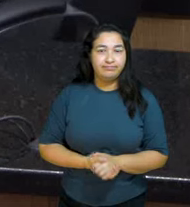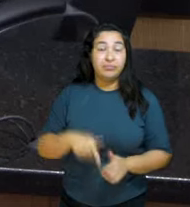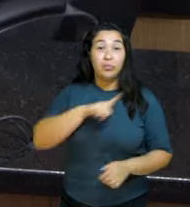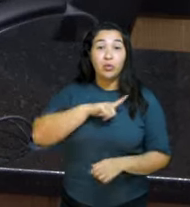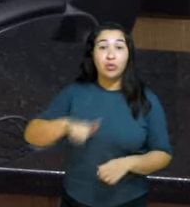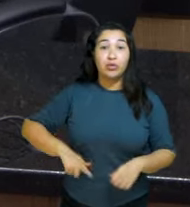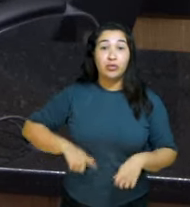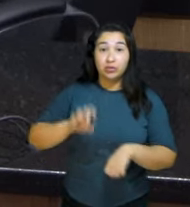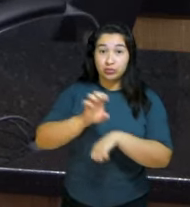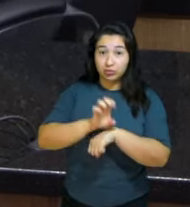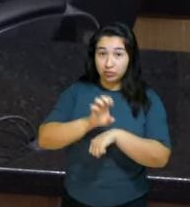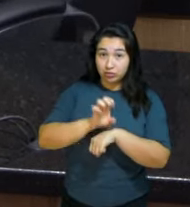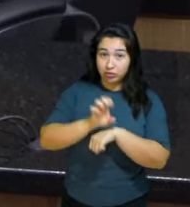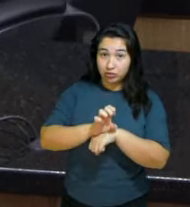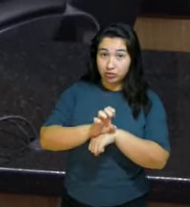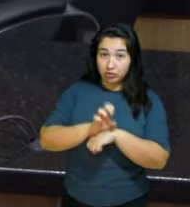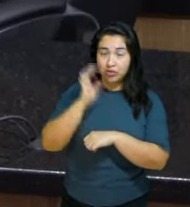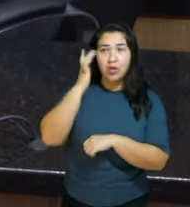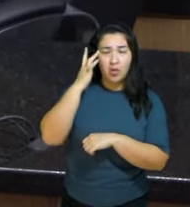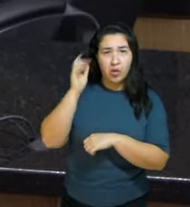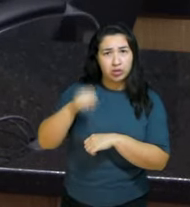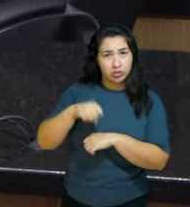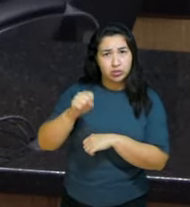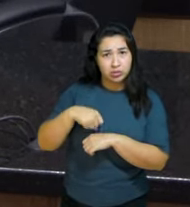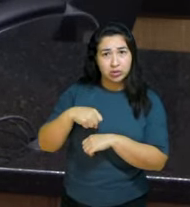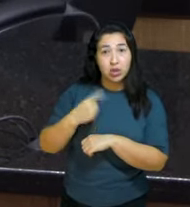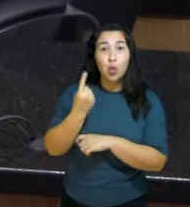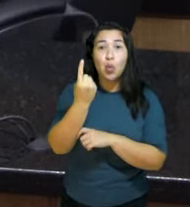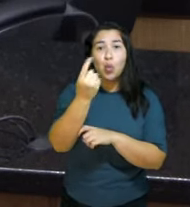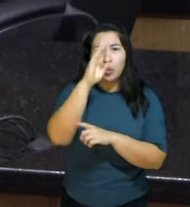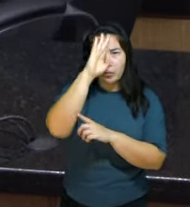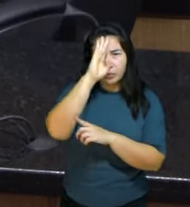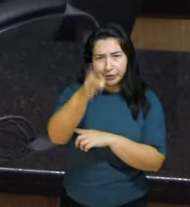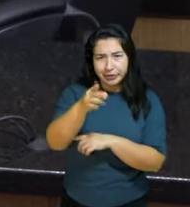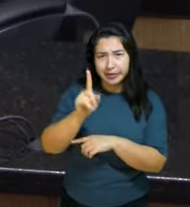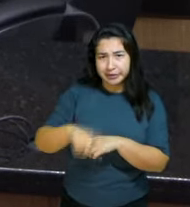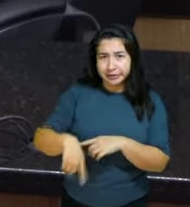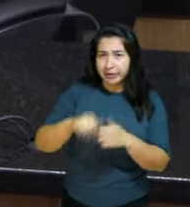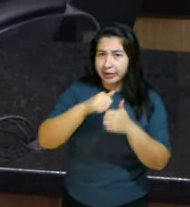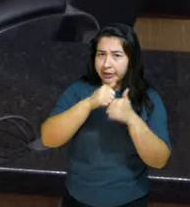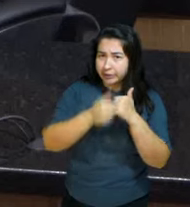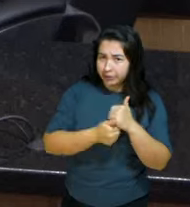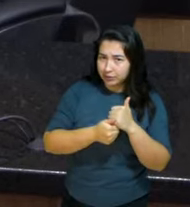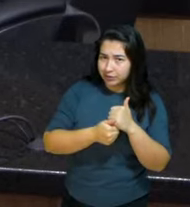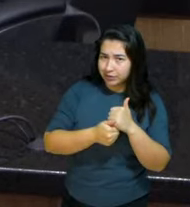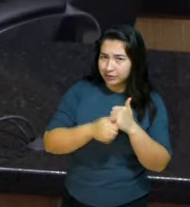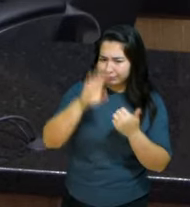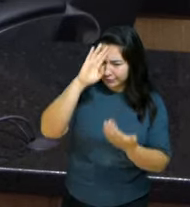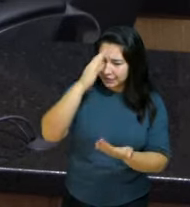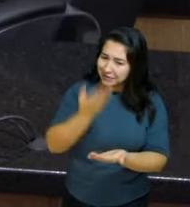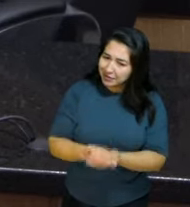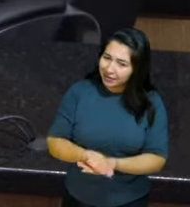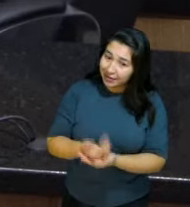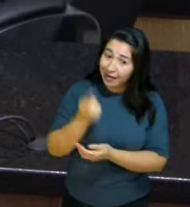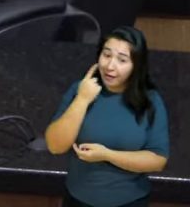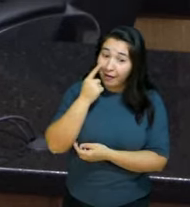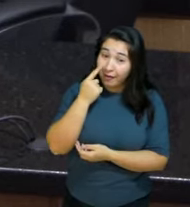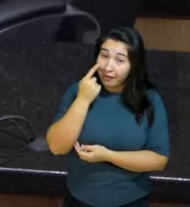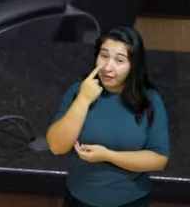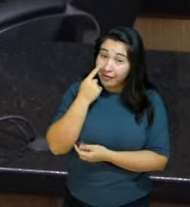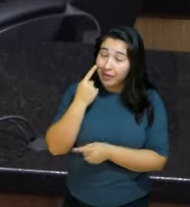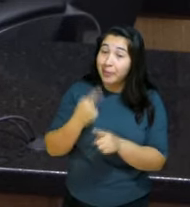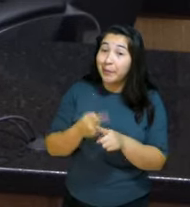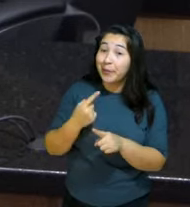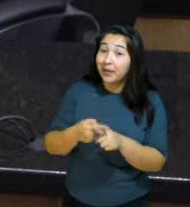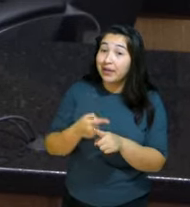e quero acreditar que sim, uma das prioridades é o esporte. Quero acreditar que sim. Nós temos um